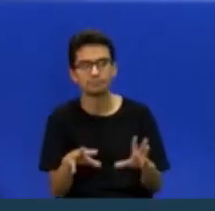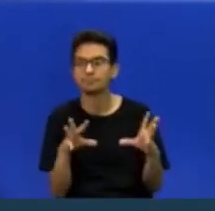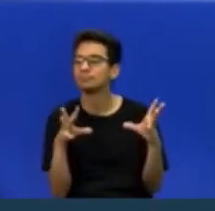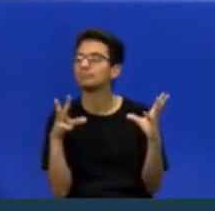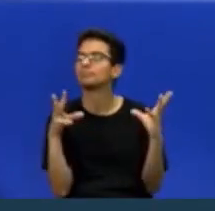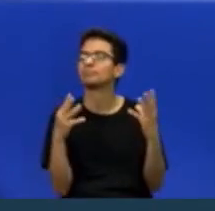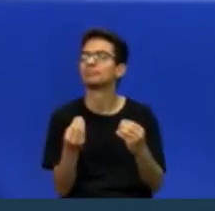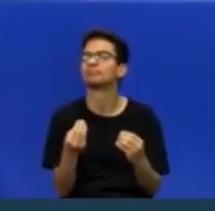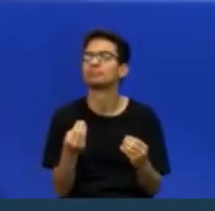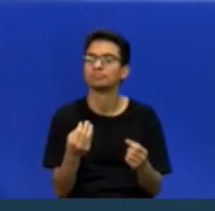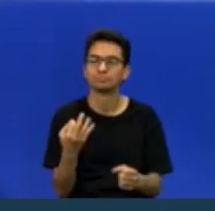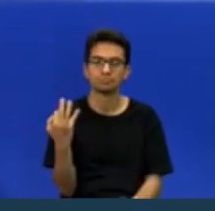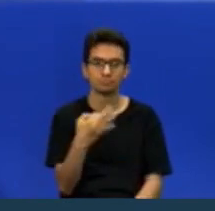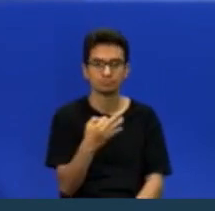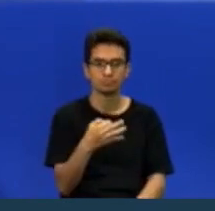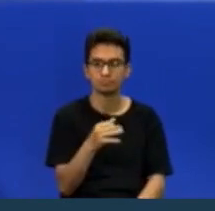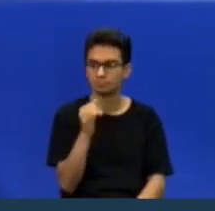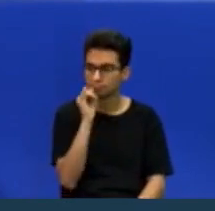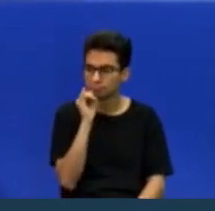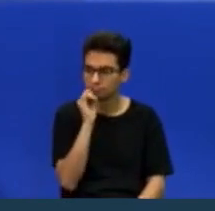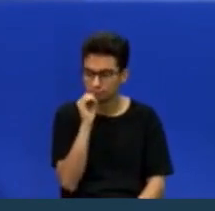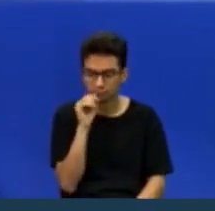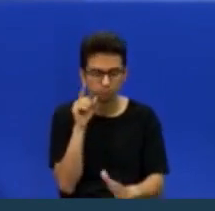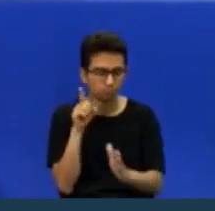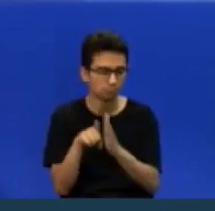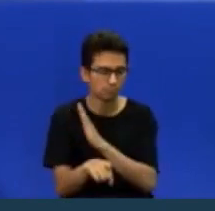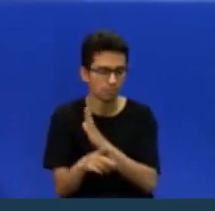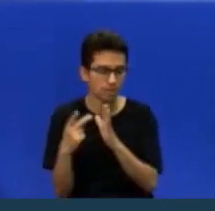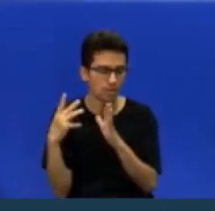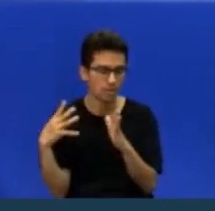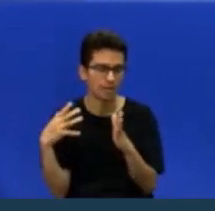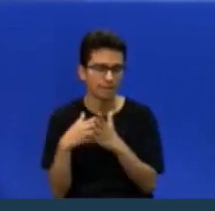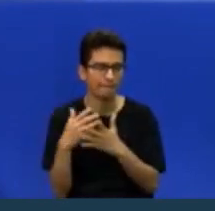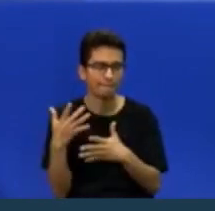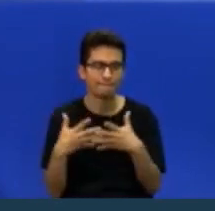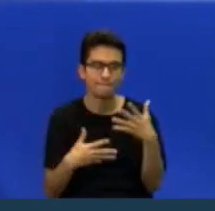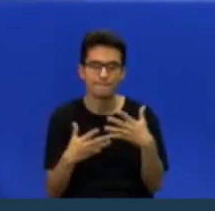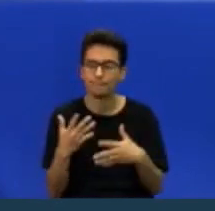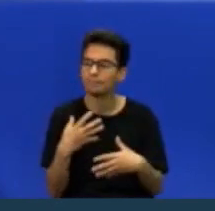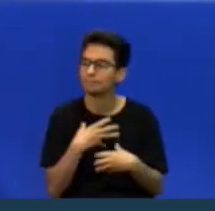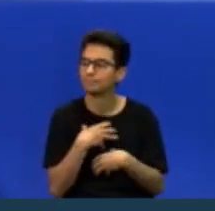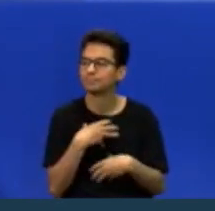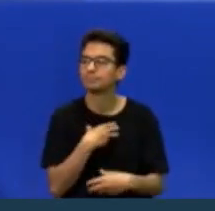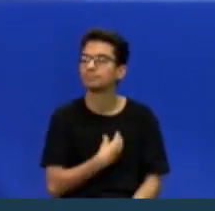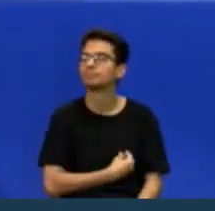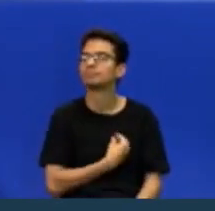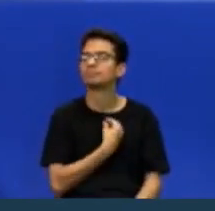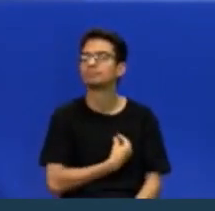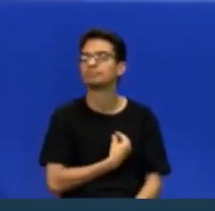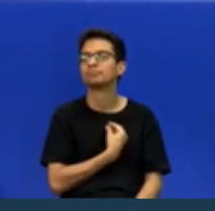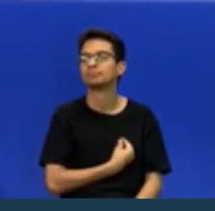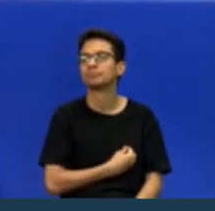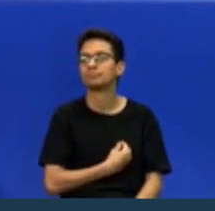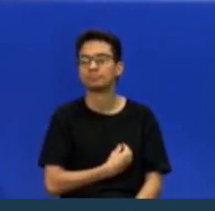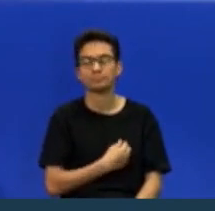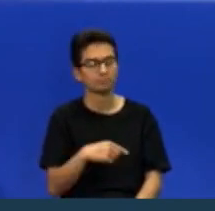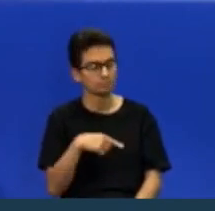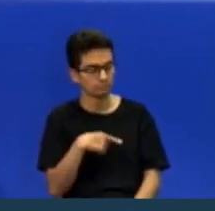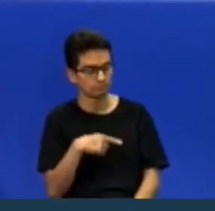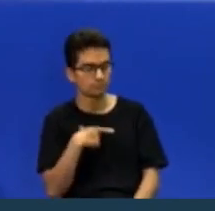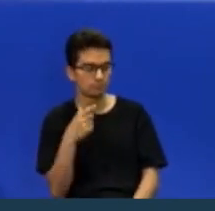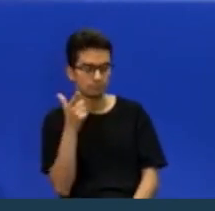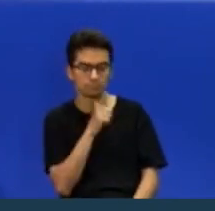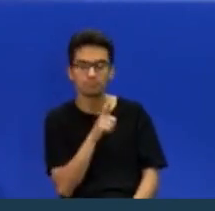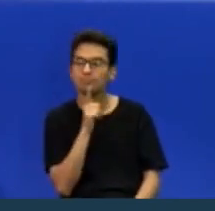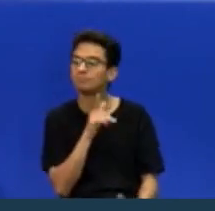na sua integralidade. Então, o quanto que aquela doença impacta na sua maneira de viver, na sua maneira de ver a vida, de interagir com